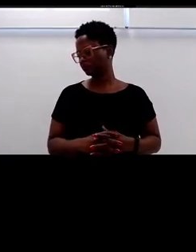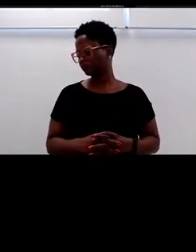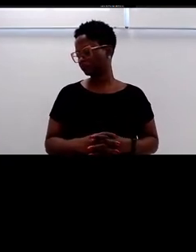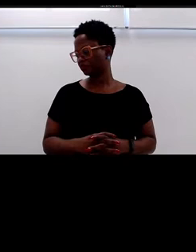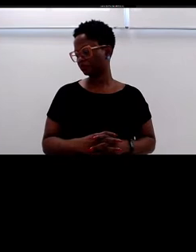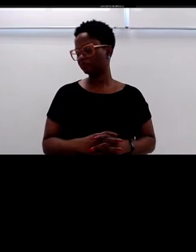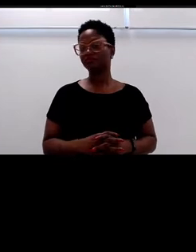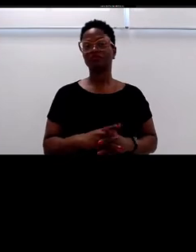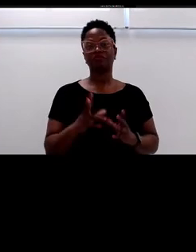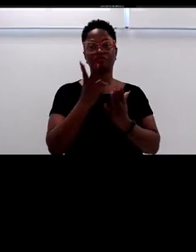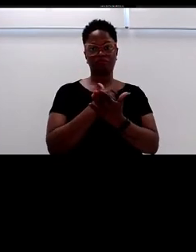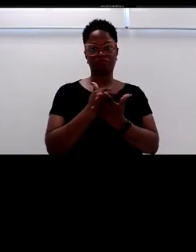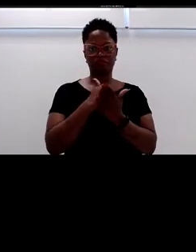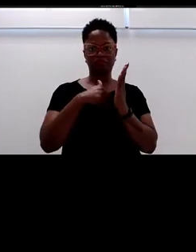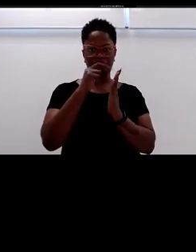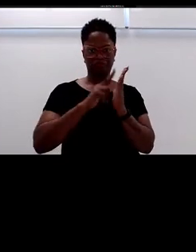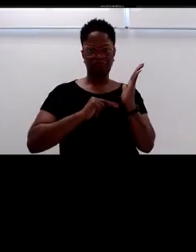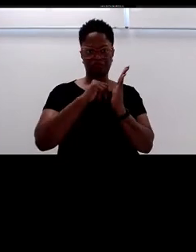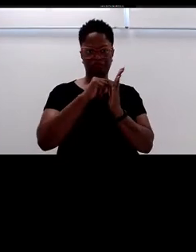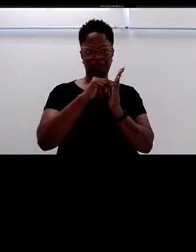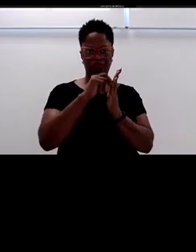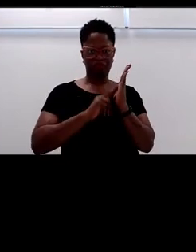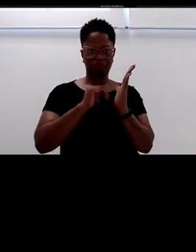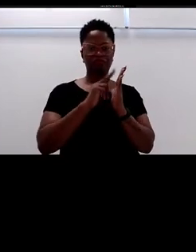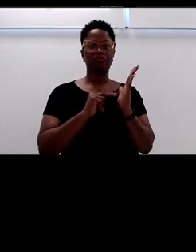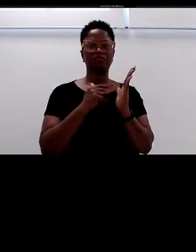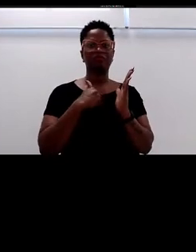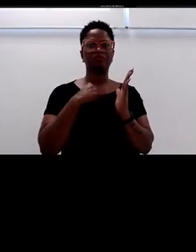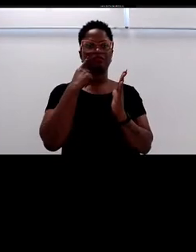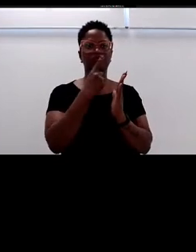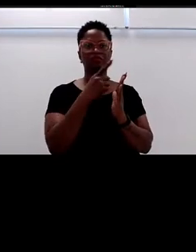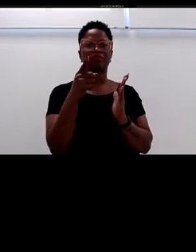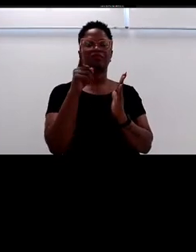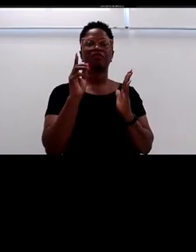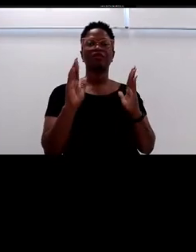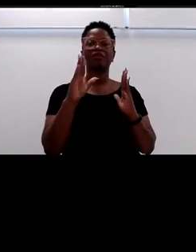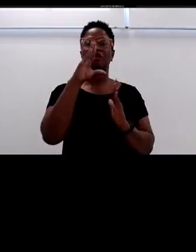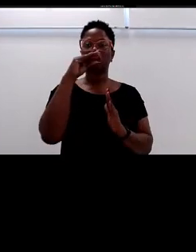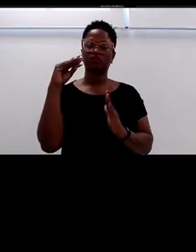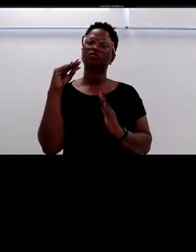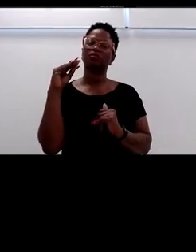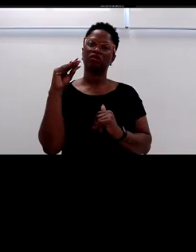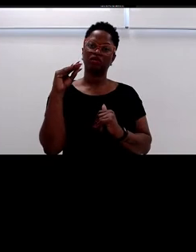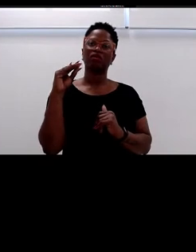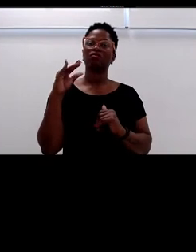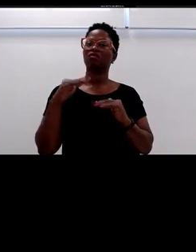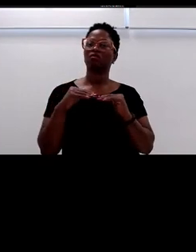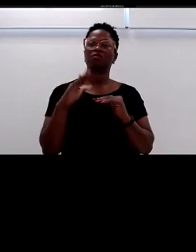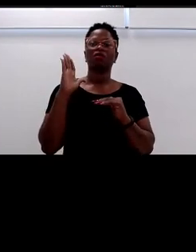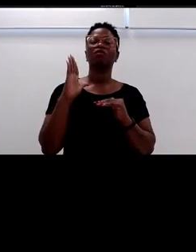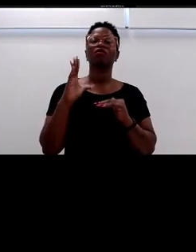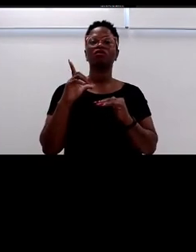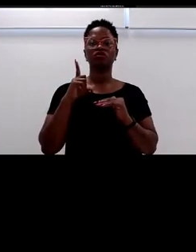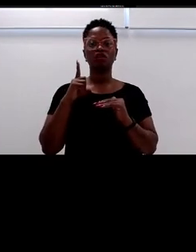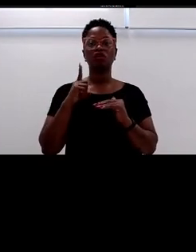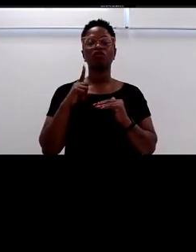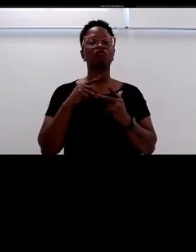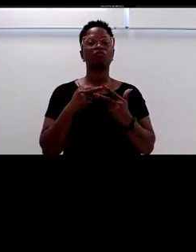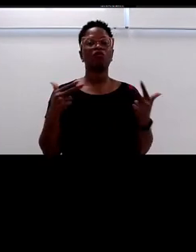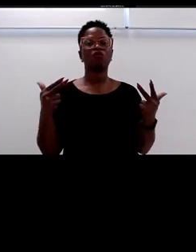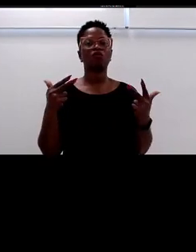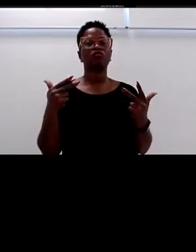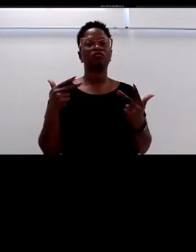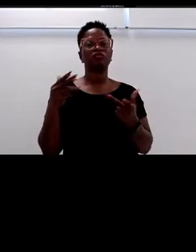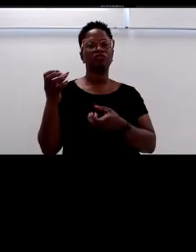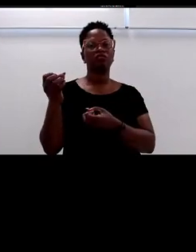Desenho e pintura, né, surge assim no período da adolescência mesmo. E a partir daí eu tive como uma coisa inevitável, né,